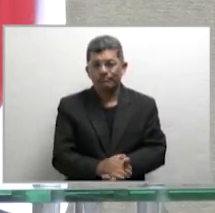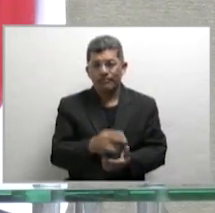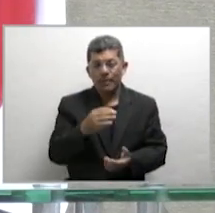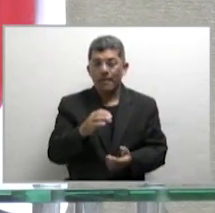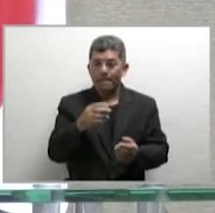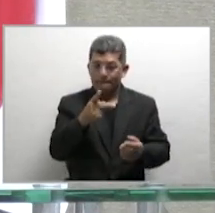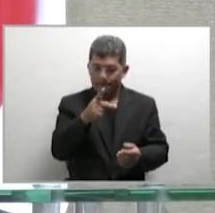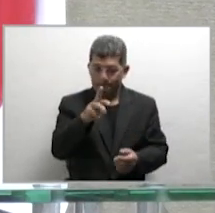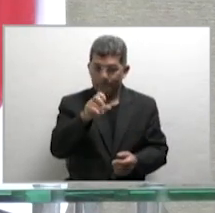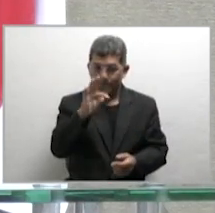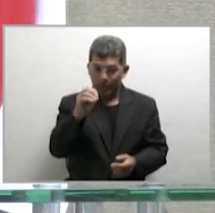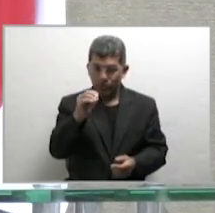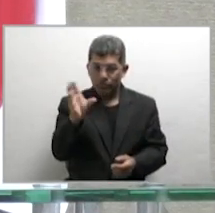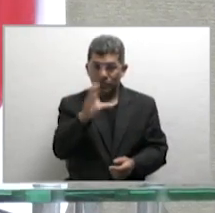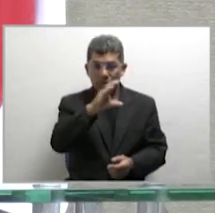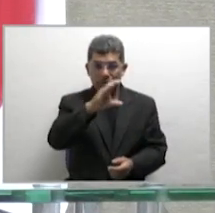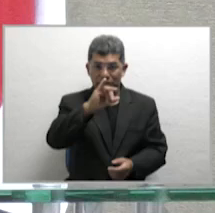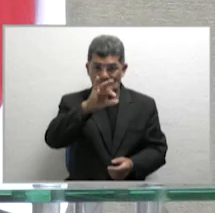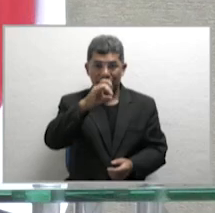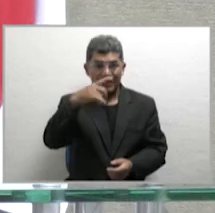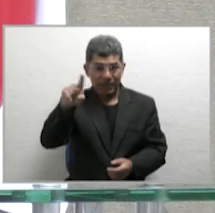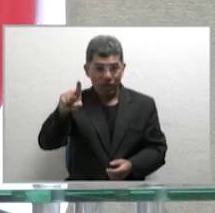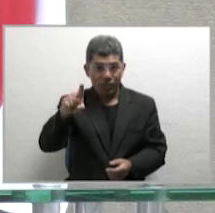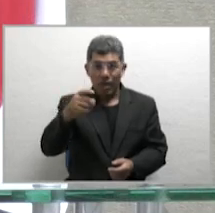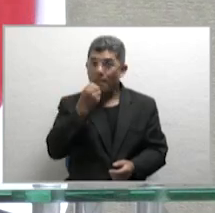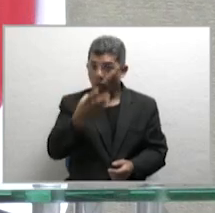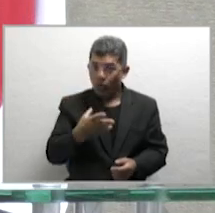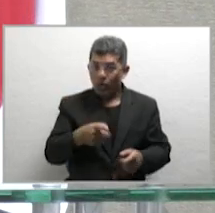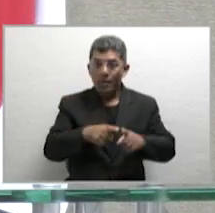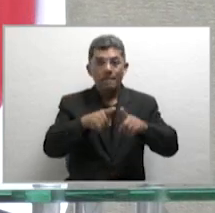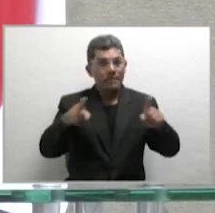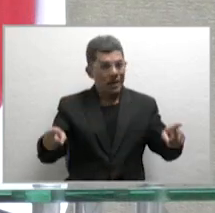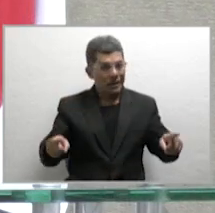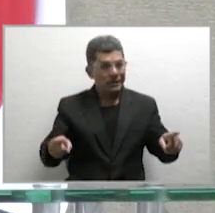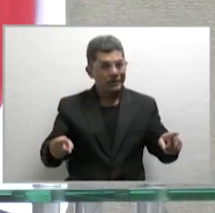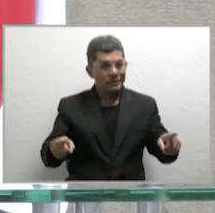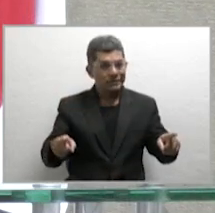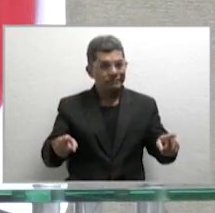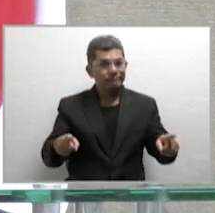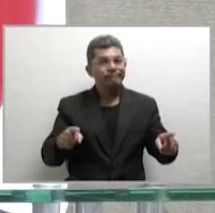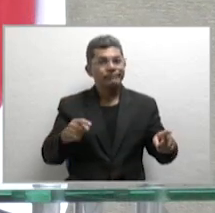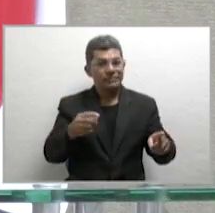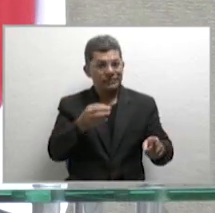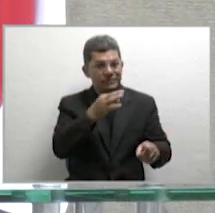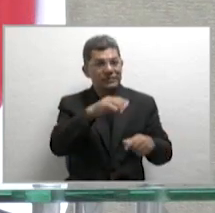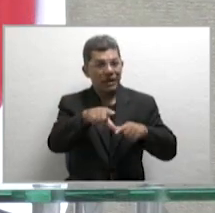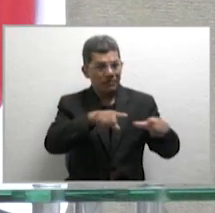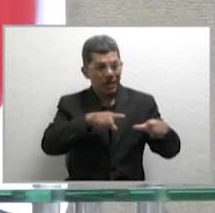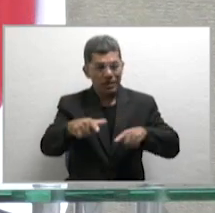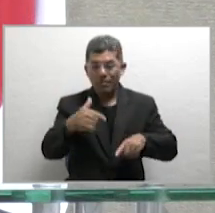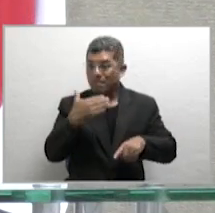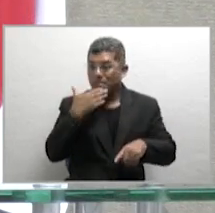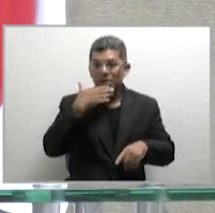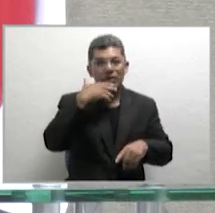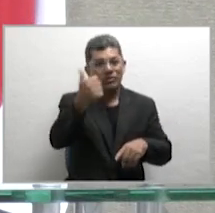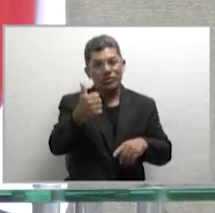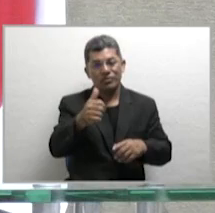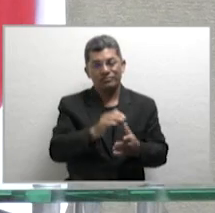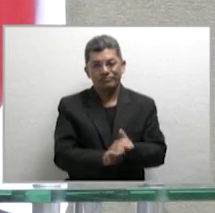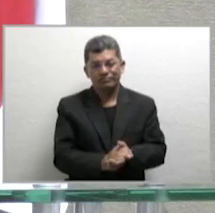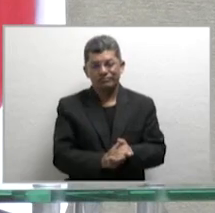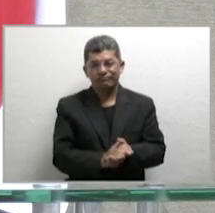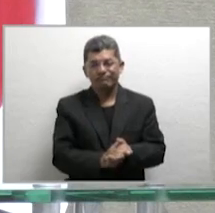dar comida não traz a dignidade que um emprego e que uma renda traz. Os